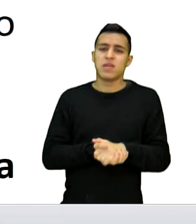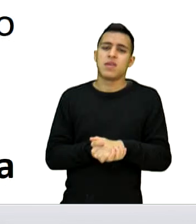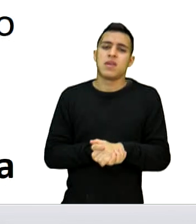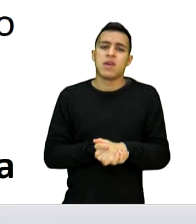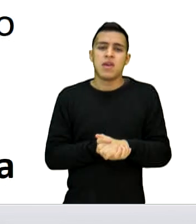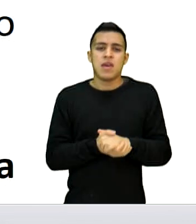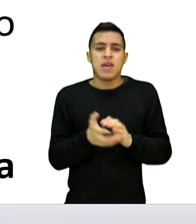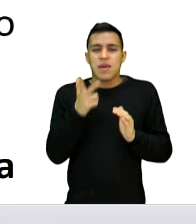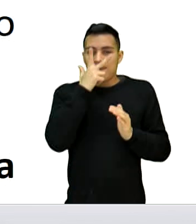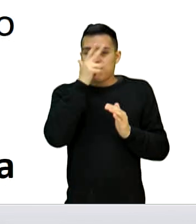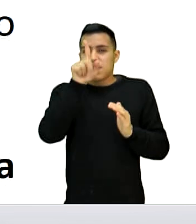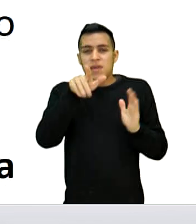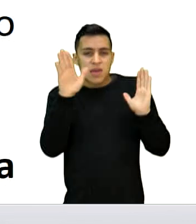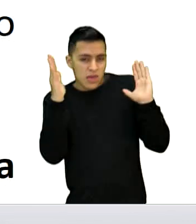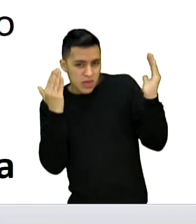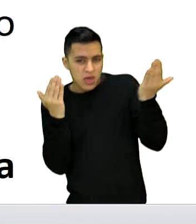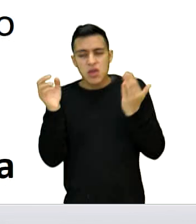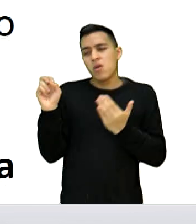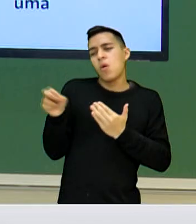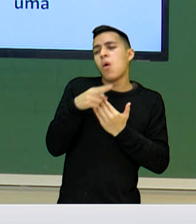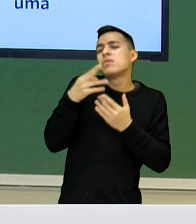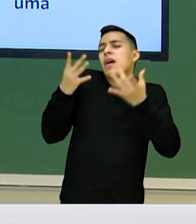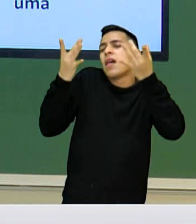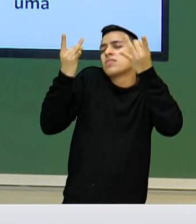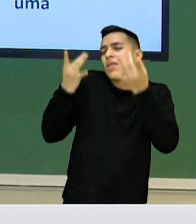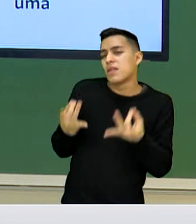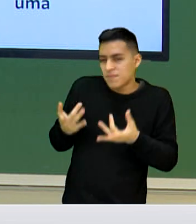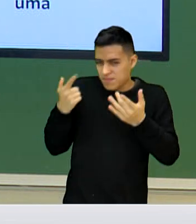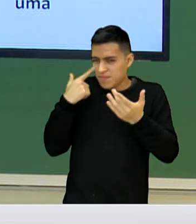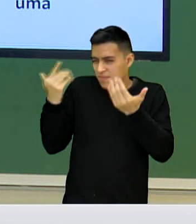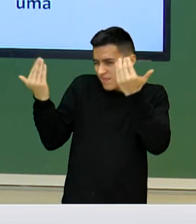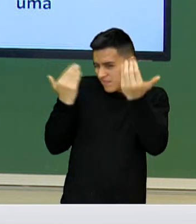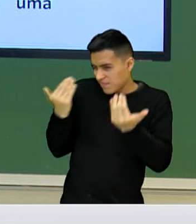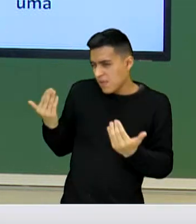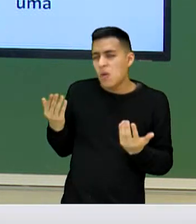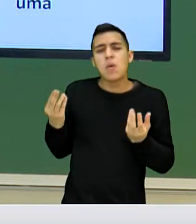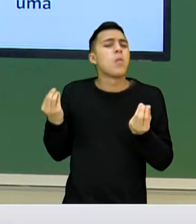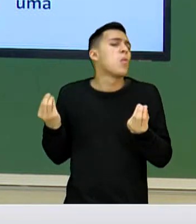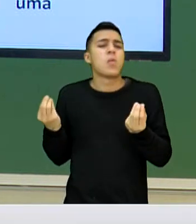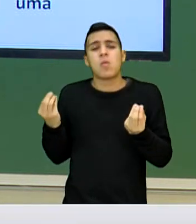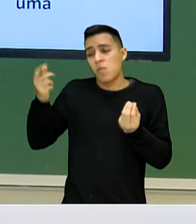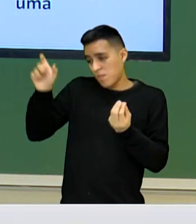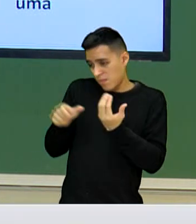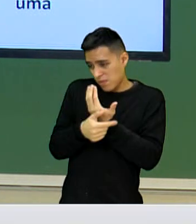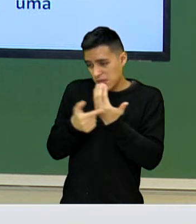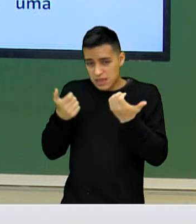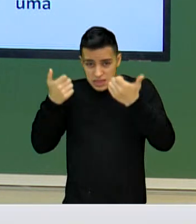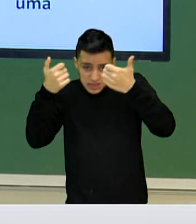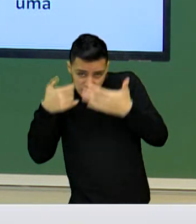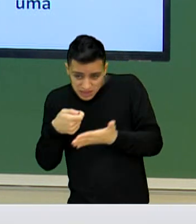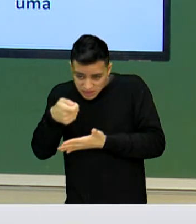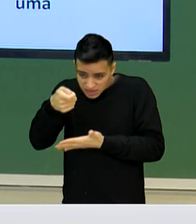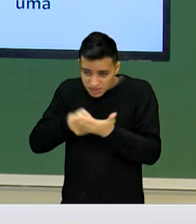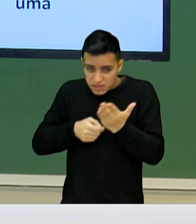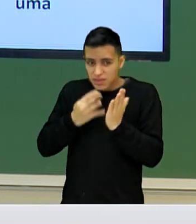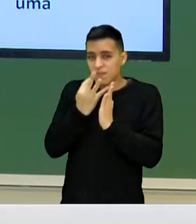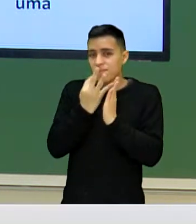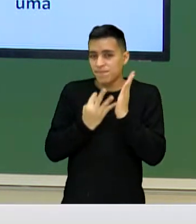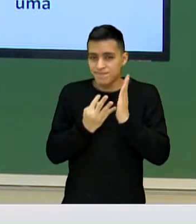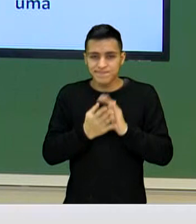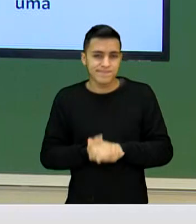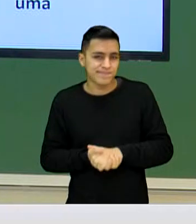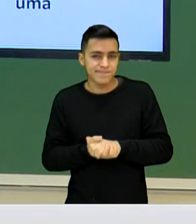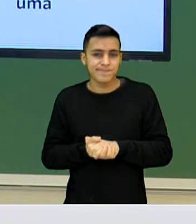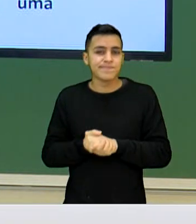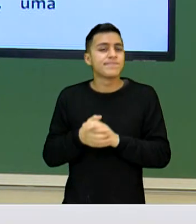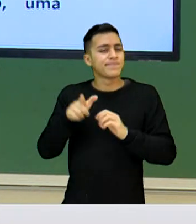está comparando ou está ilustrando. Então nós estamos analisando como o autor escreveu o texto dele, né? Você